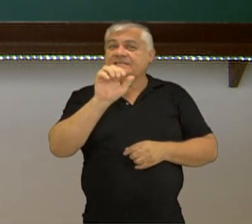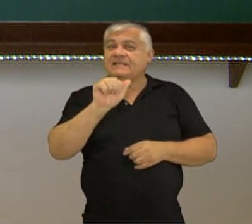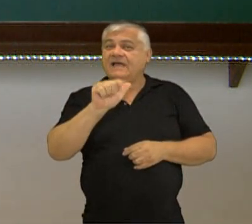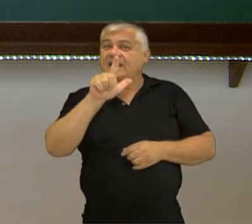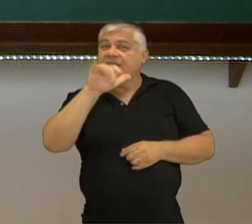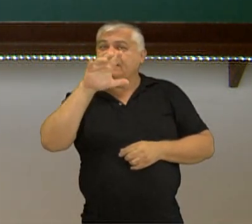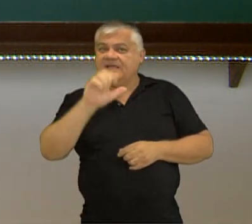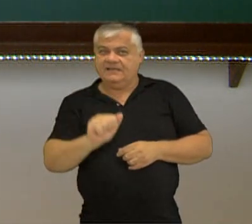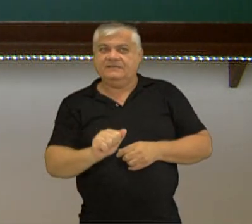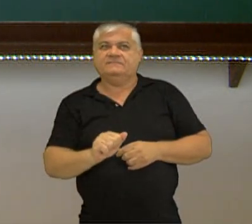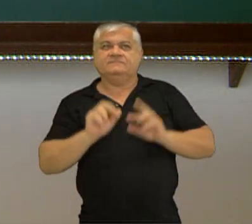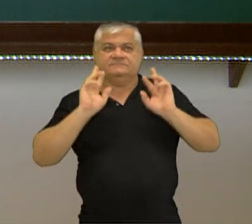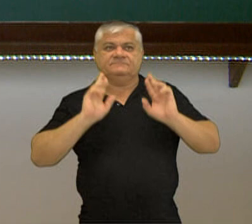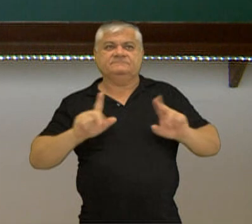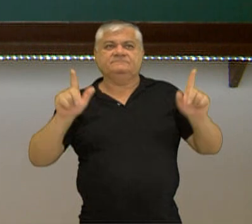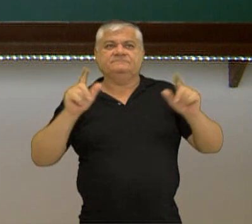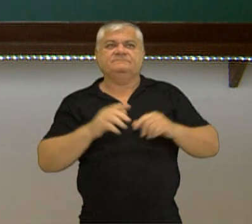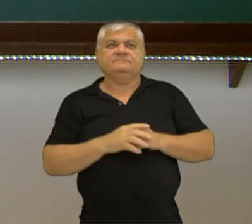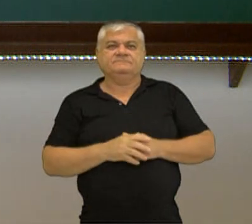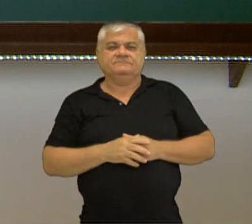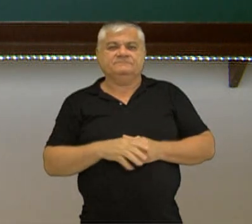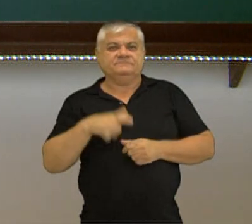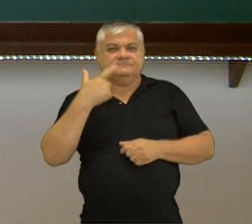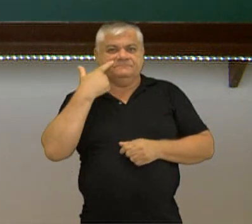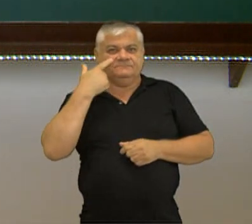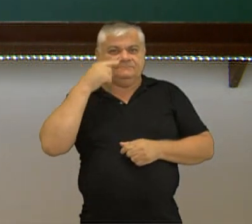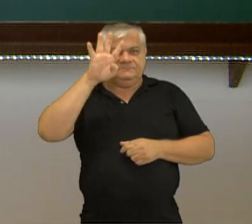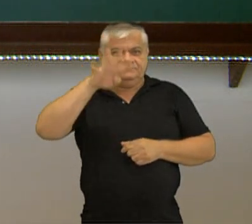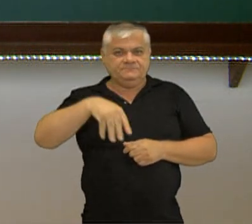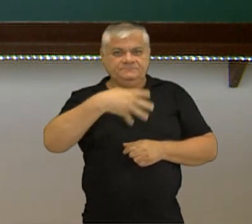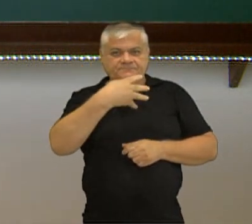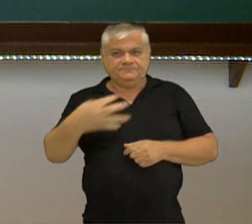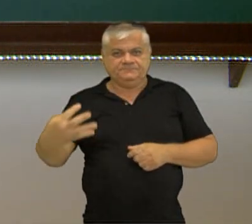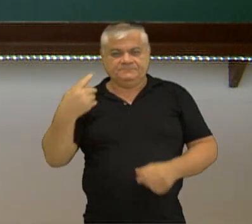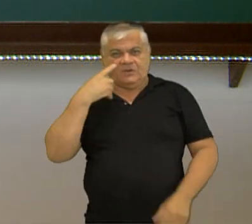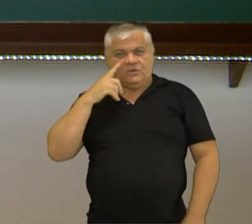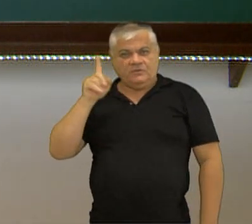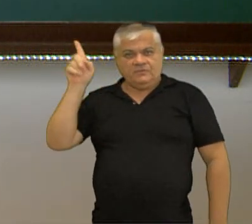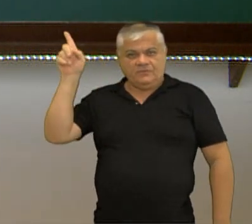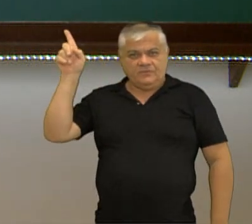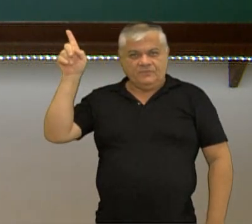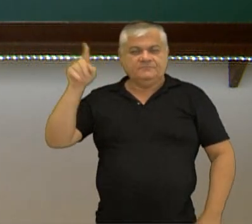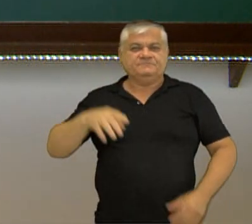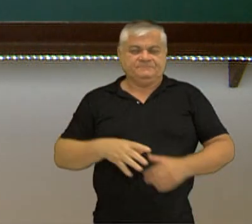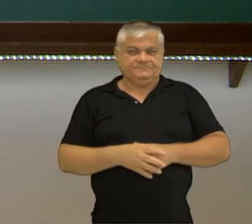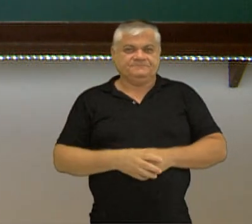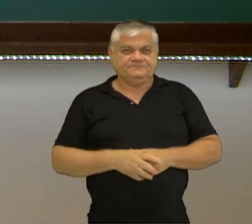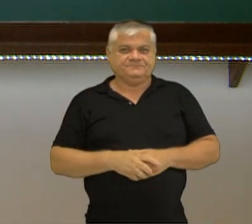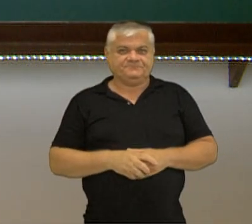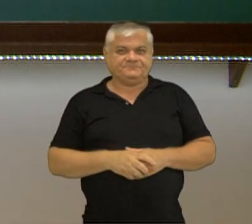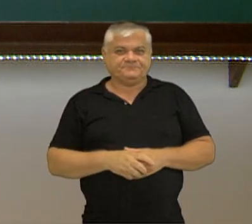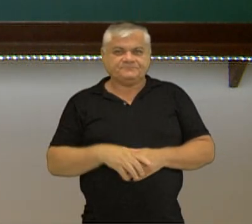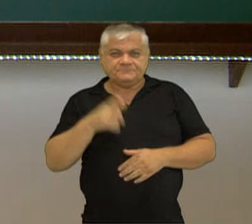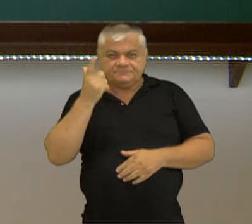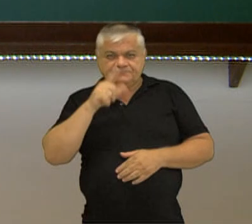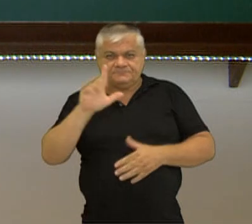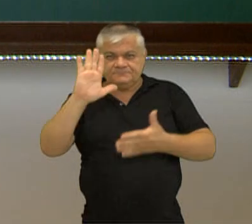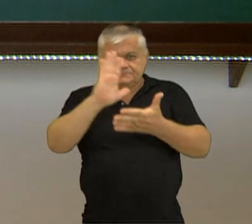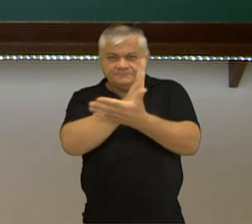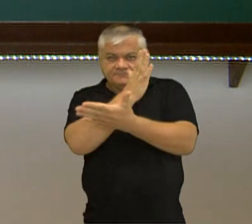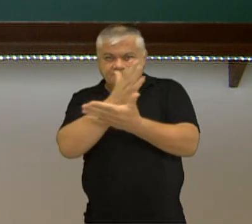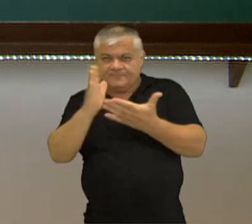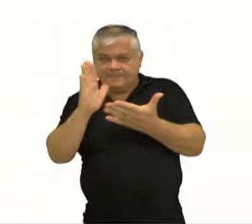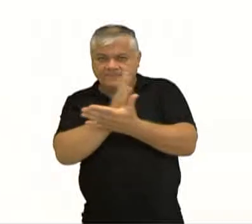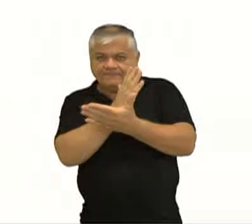ligações metálicas. Primeiro vamos aqui, ó. Aquilo que eu pedi para vocês fazerem, vocês conseguiram dividir